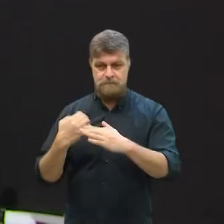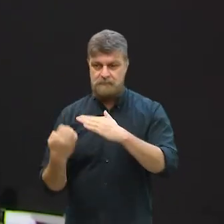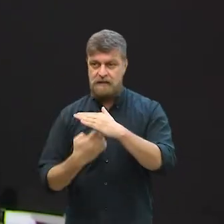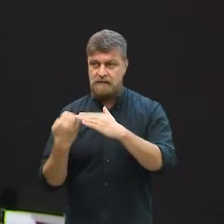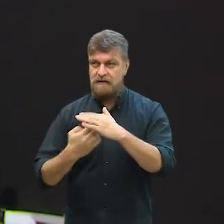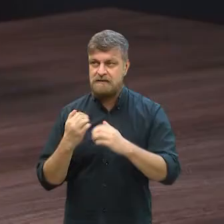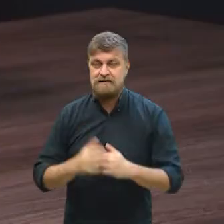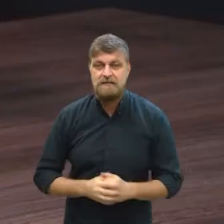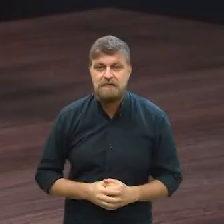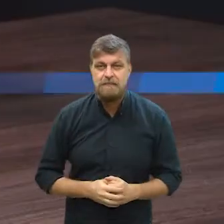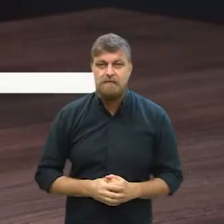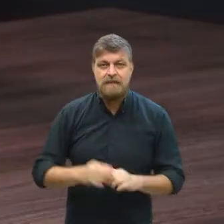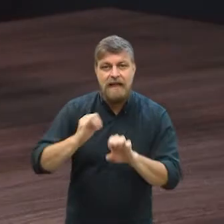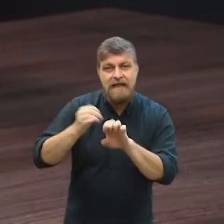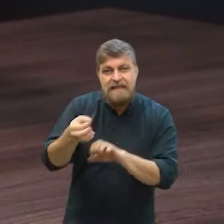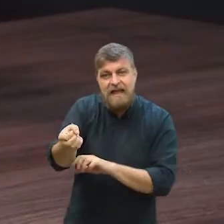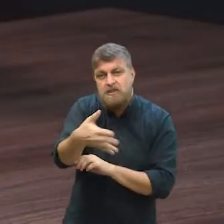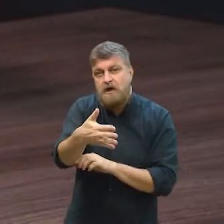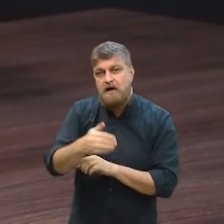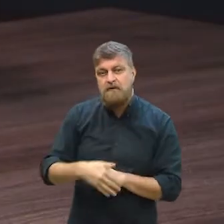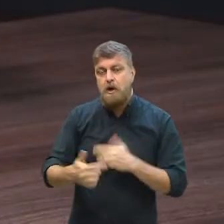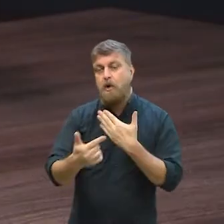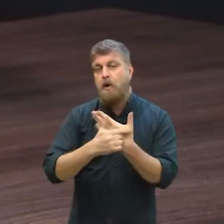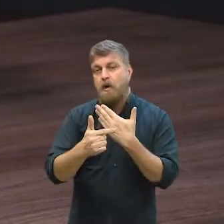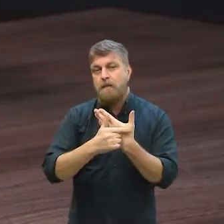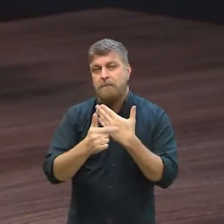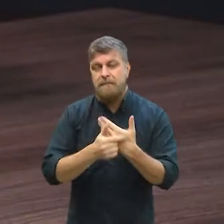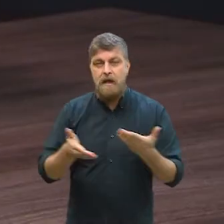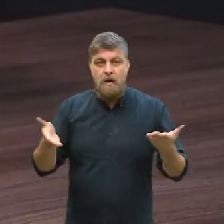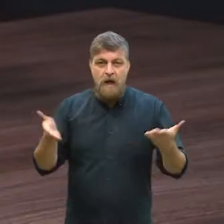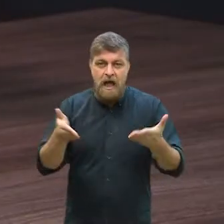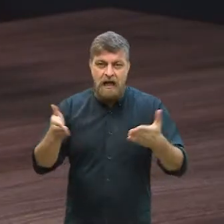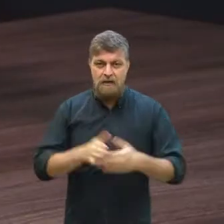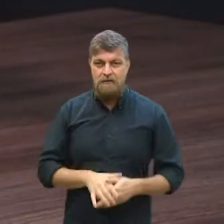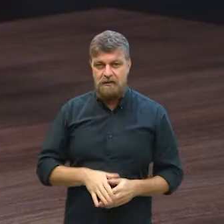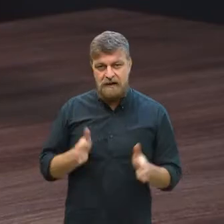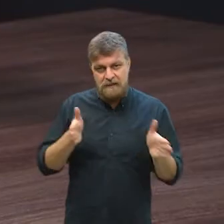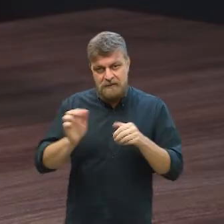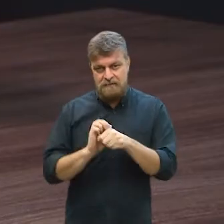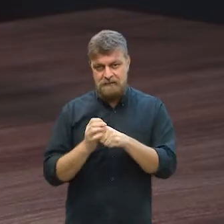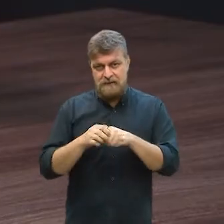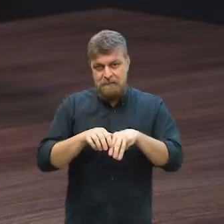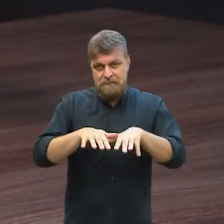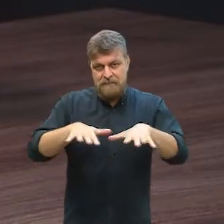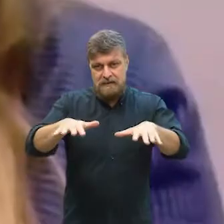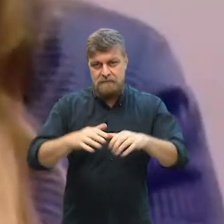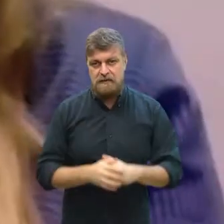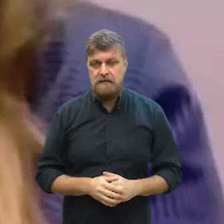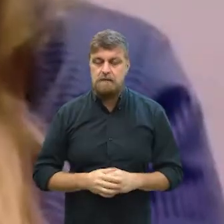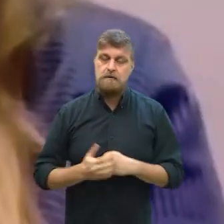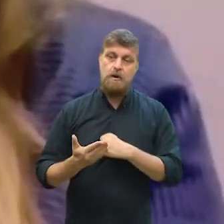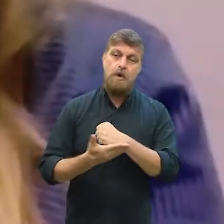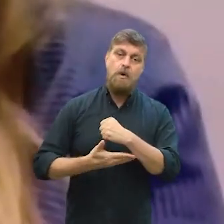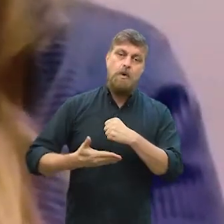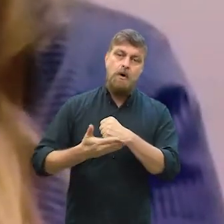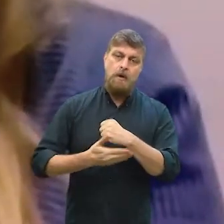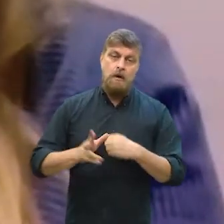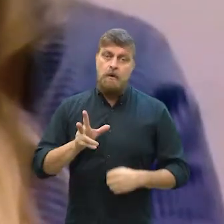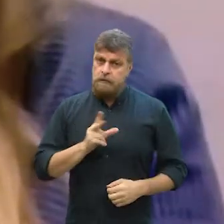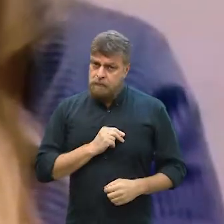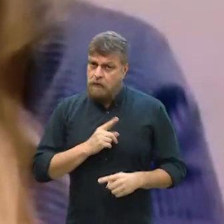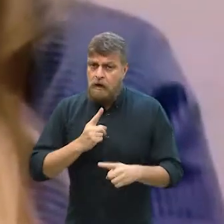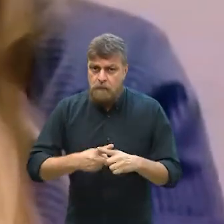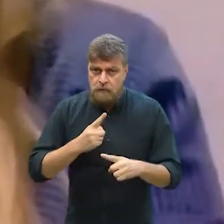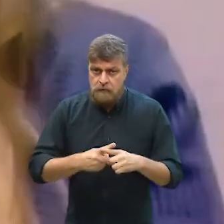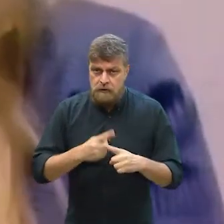para a empresa. E a inovação? Qual é o papel dela nesse momento de pandemia? É fundamental. Por